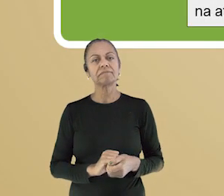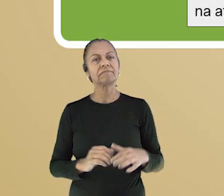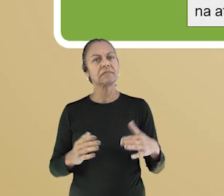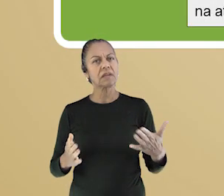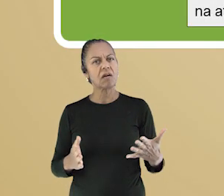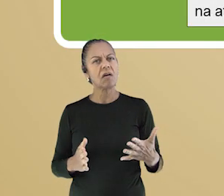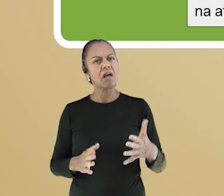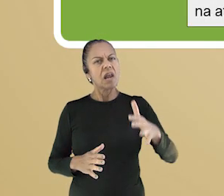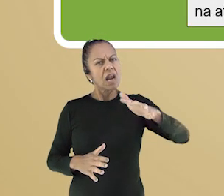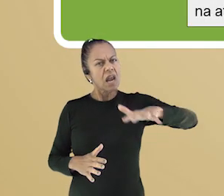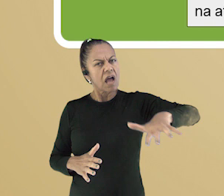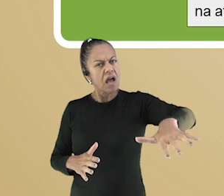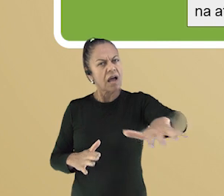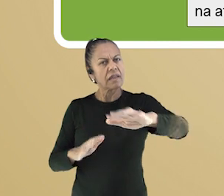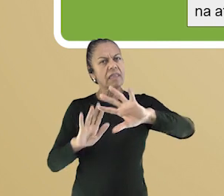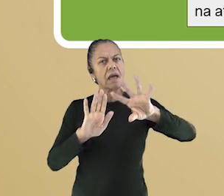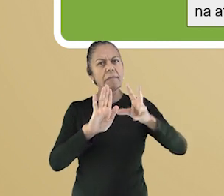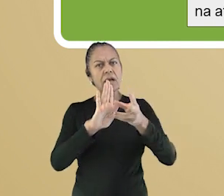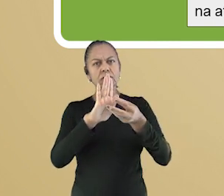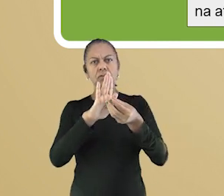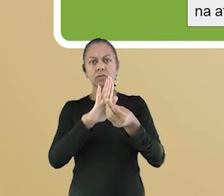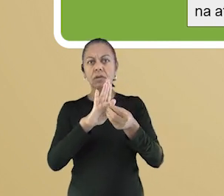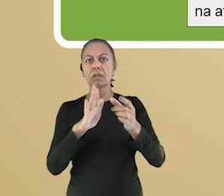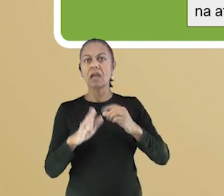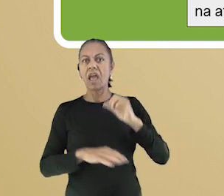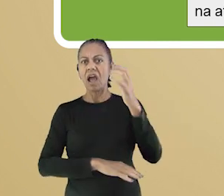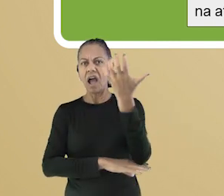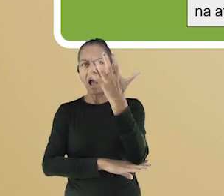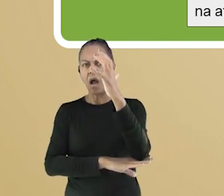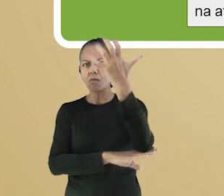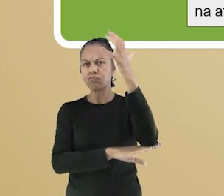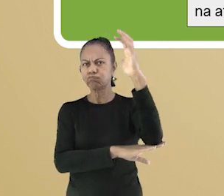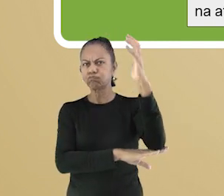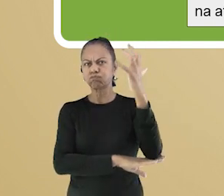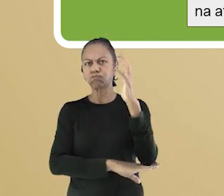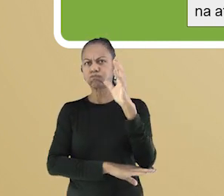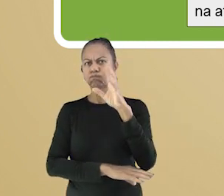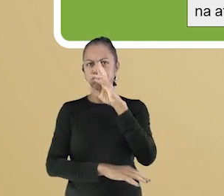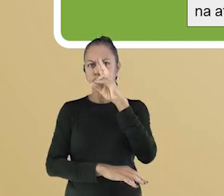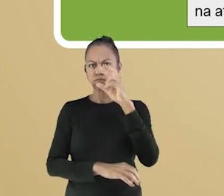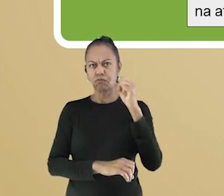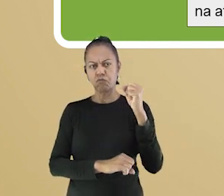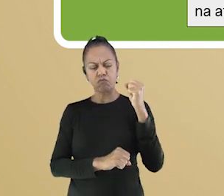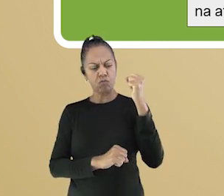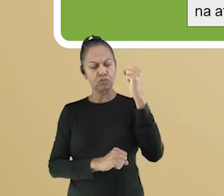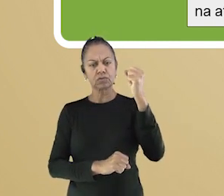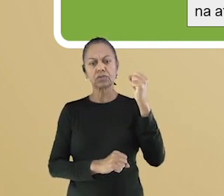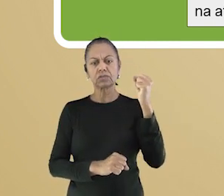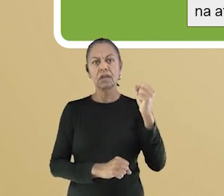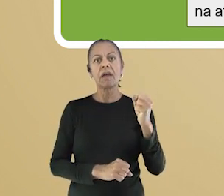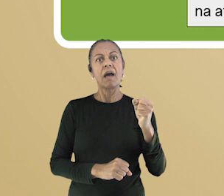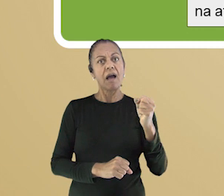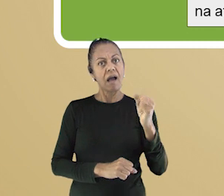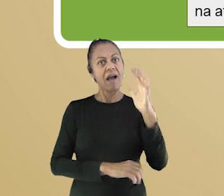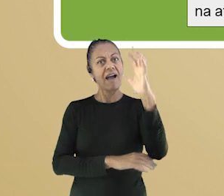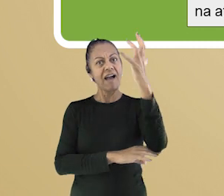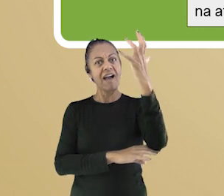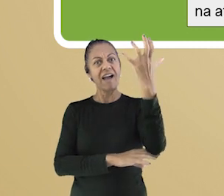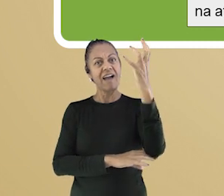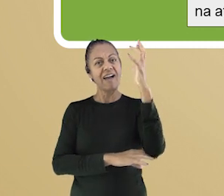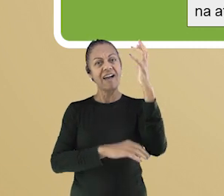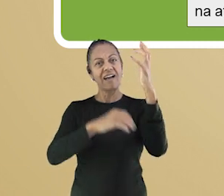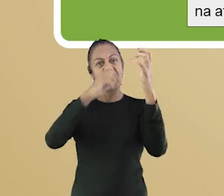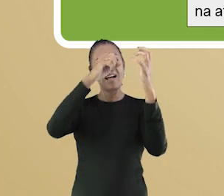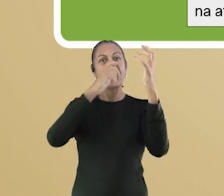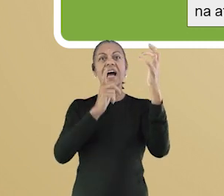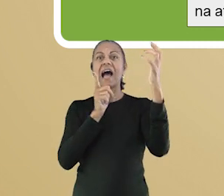curiosidade que vale a pena citar. Na Amazônia existem árvores de grande porte, capazes de absorver do solo e liberar na atmosfera